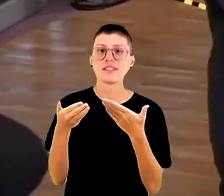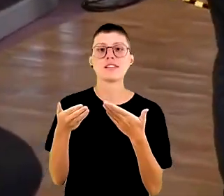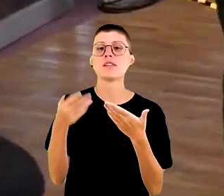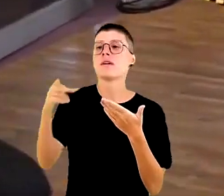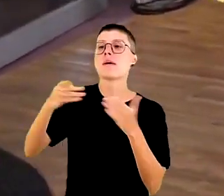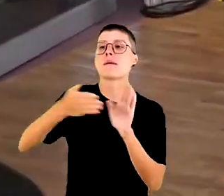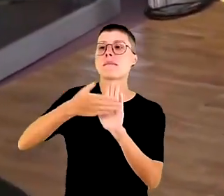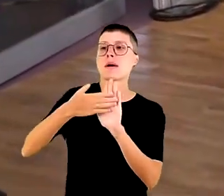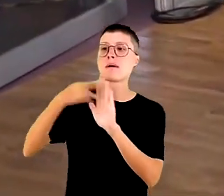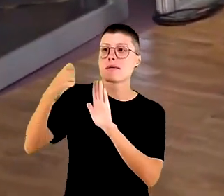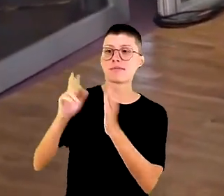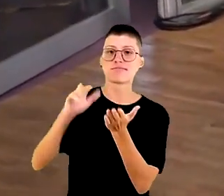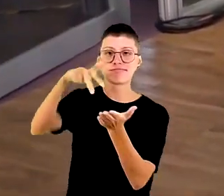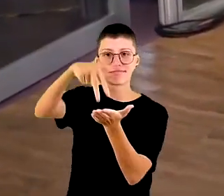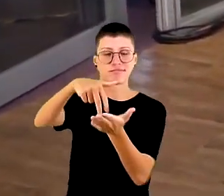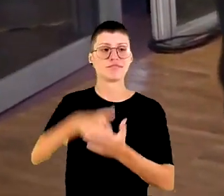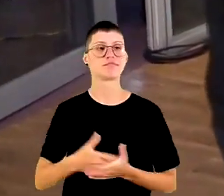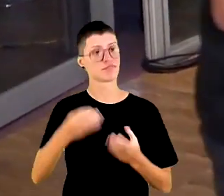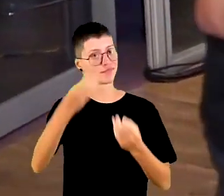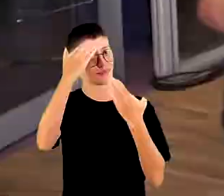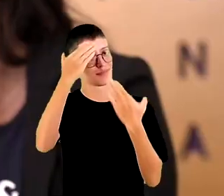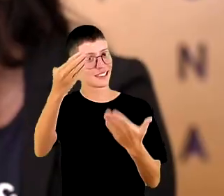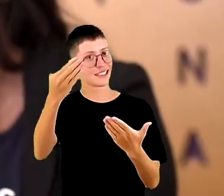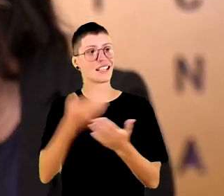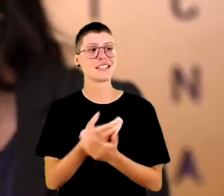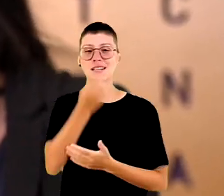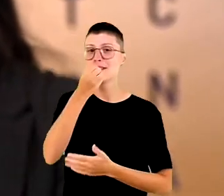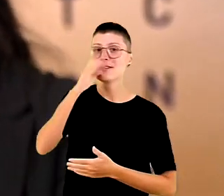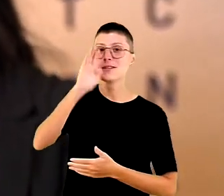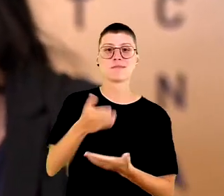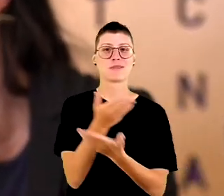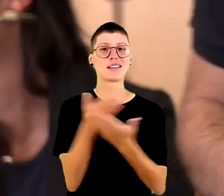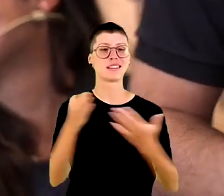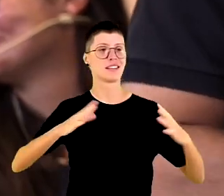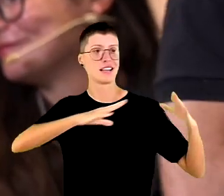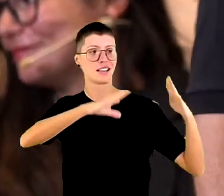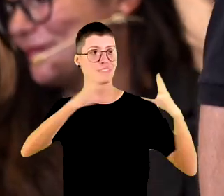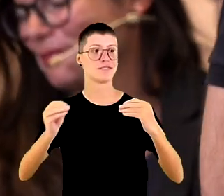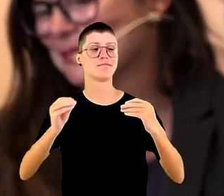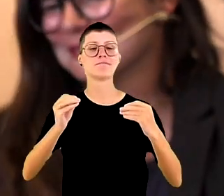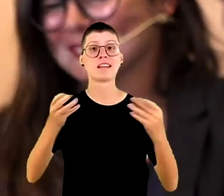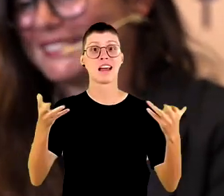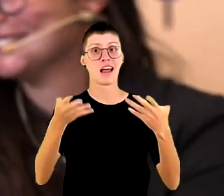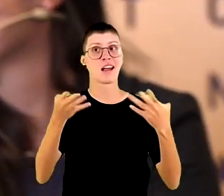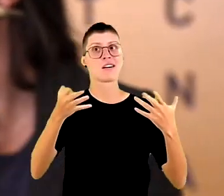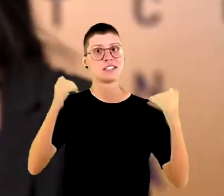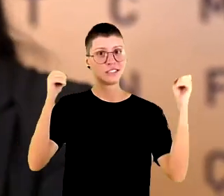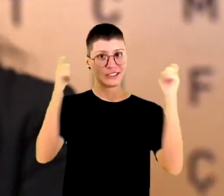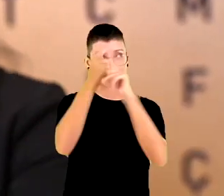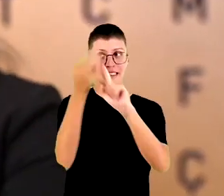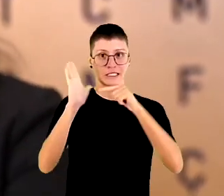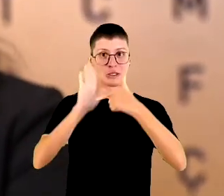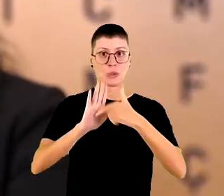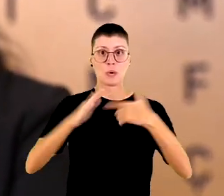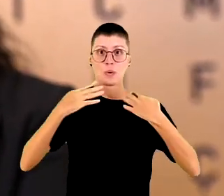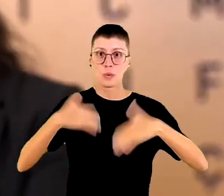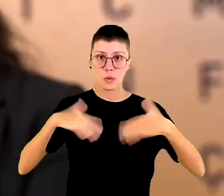muito obrigado. Boa tarde, pessoal. Ficou difícil agora fazer uma apresentação depois dessa. Vou